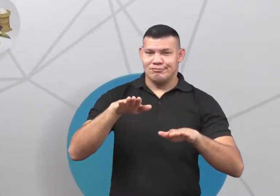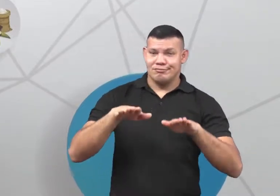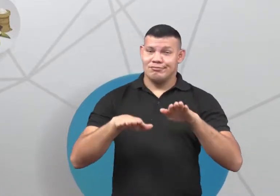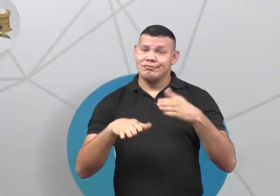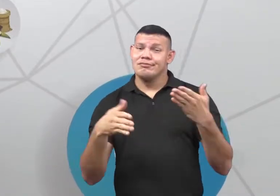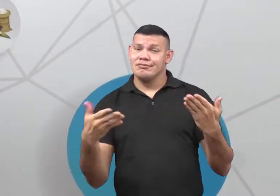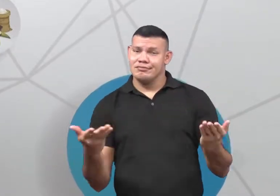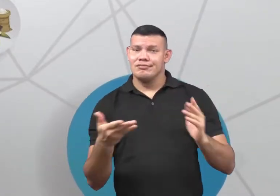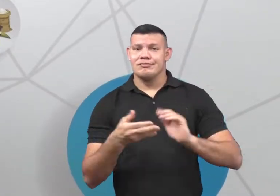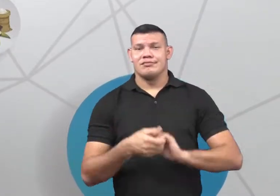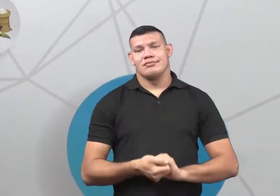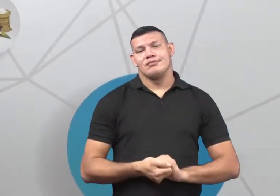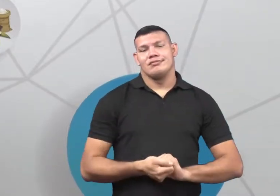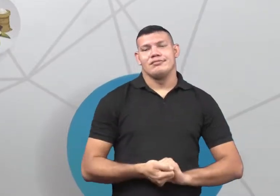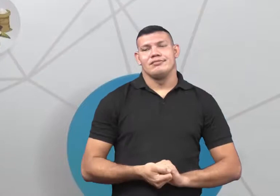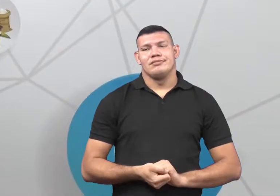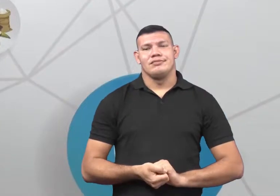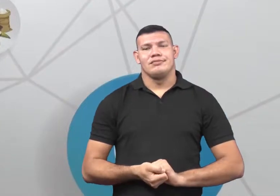e a eletrosfera.